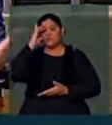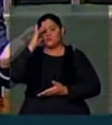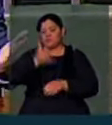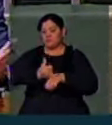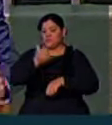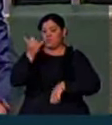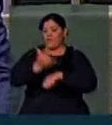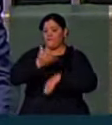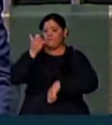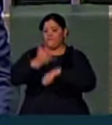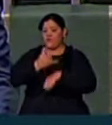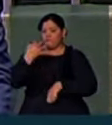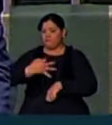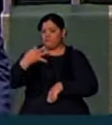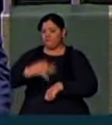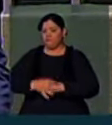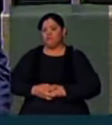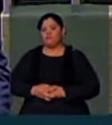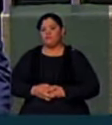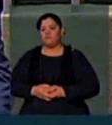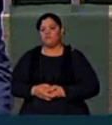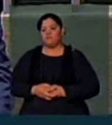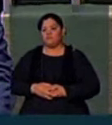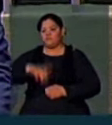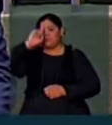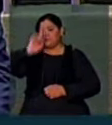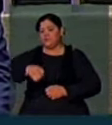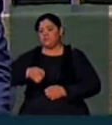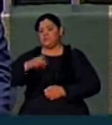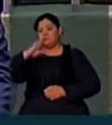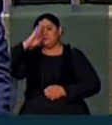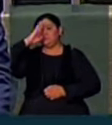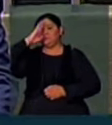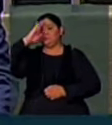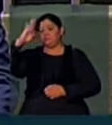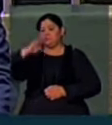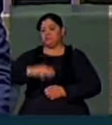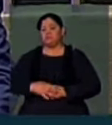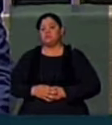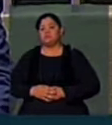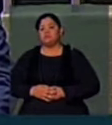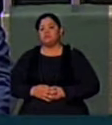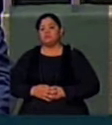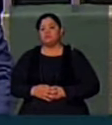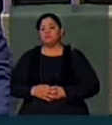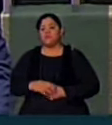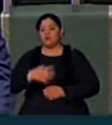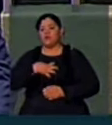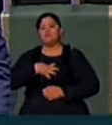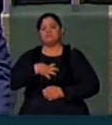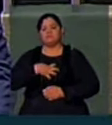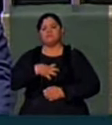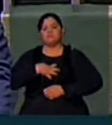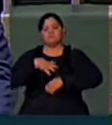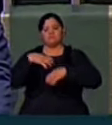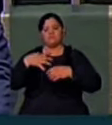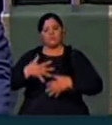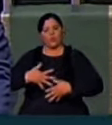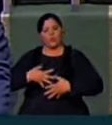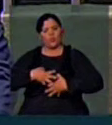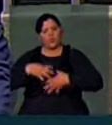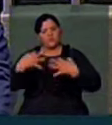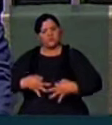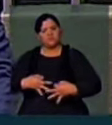ou a chefona suprema das Forças Armadas, falar que se orgulha do seu passado, eu